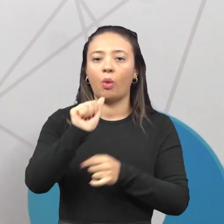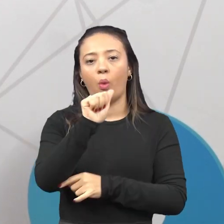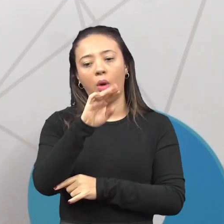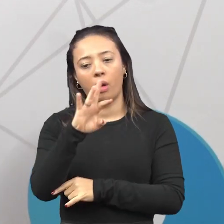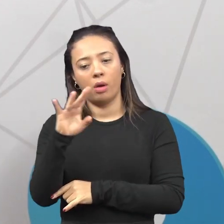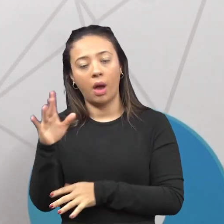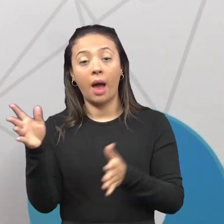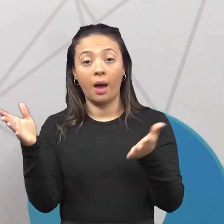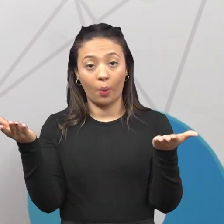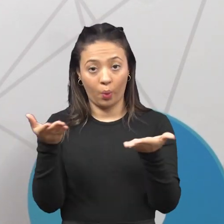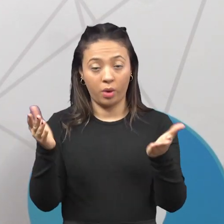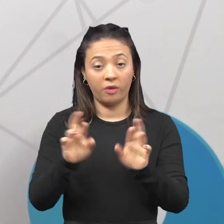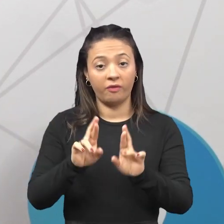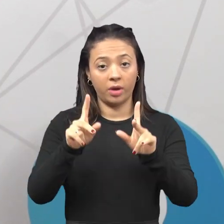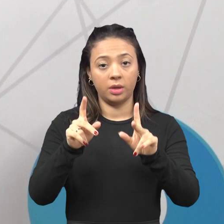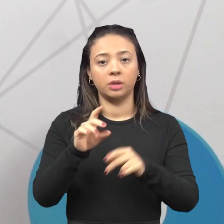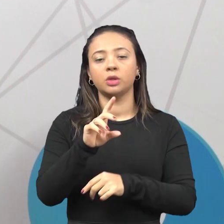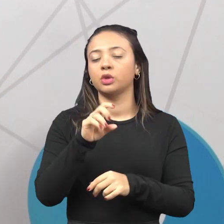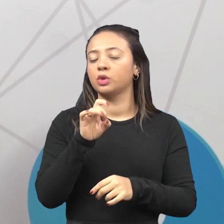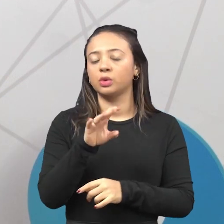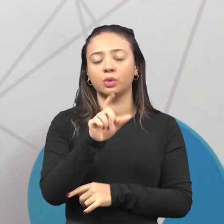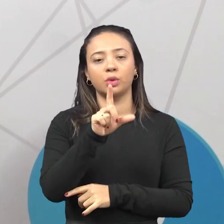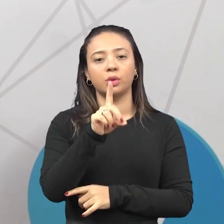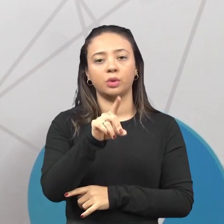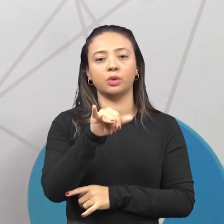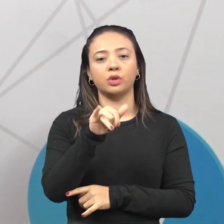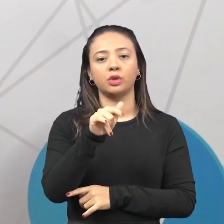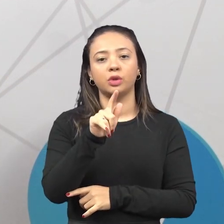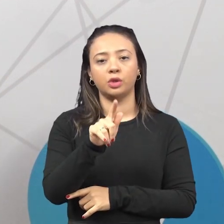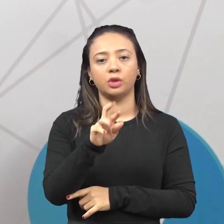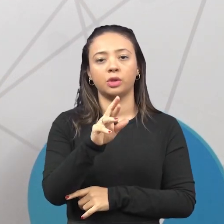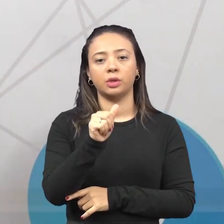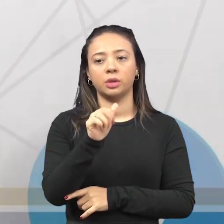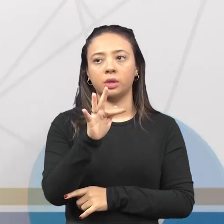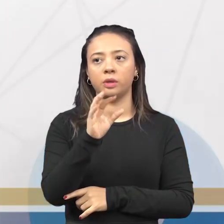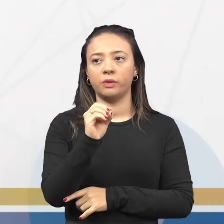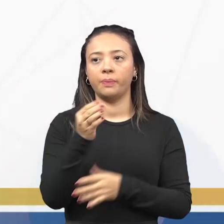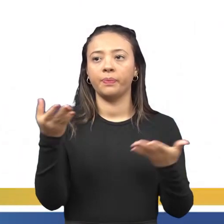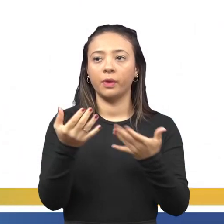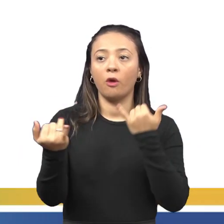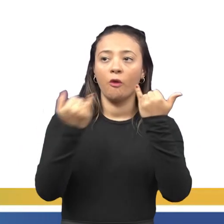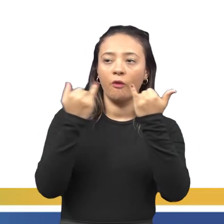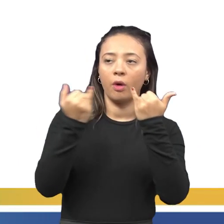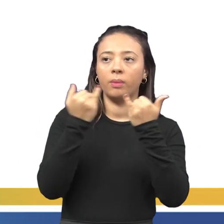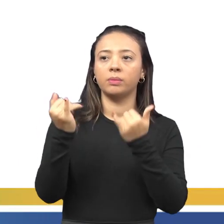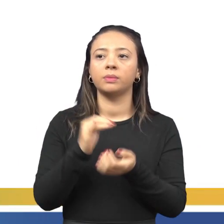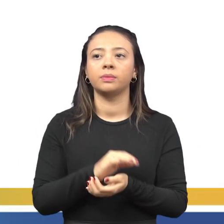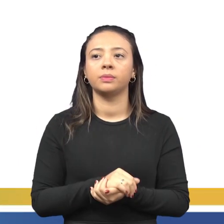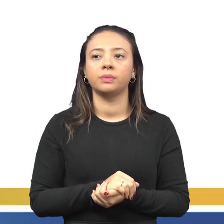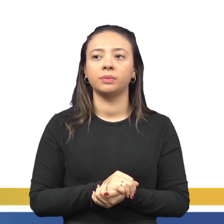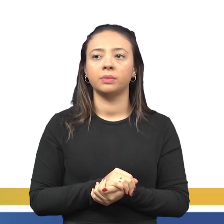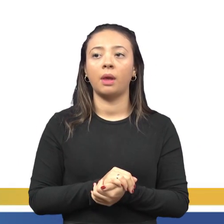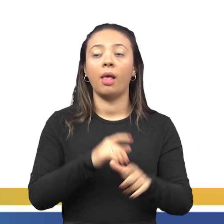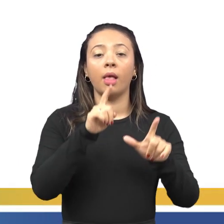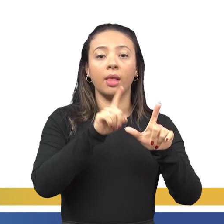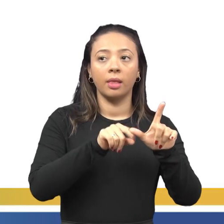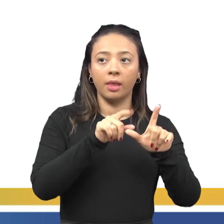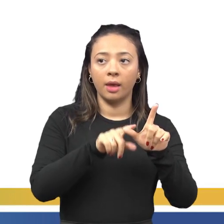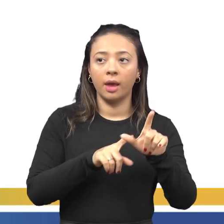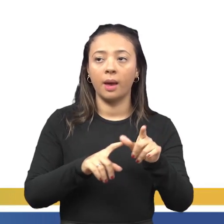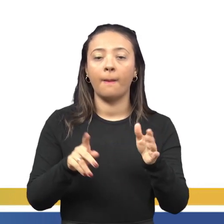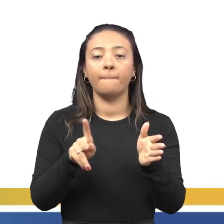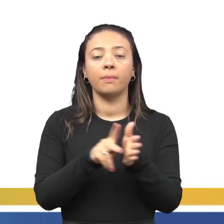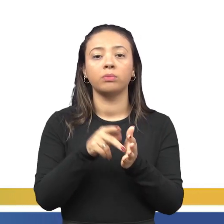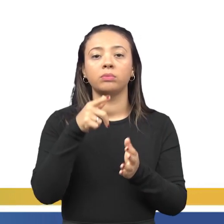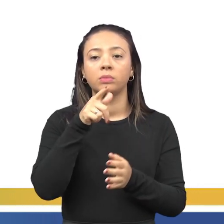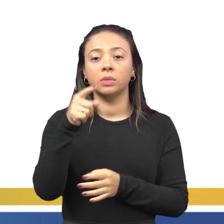e agora elas são classificadas como dígrafos. Vamos ver mais algumas informações, ó. Letras e dígrafos em espanhol que